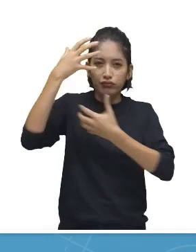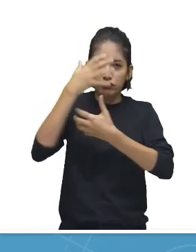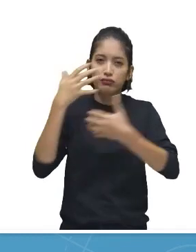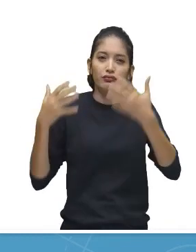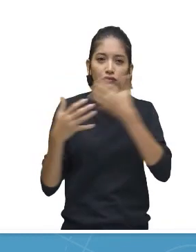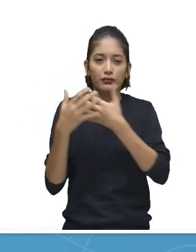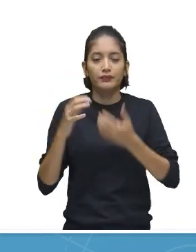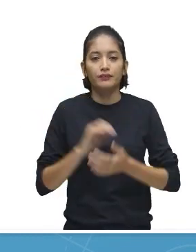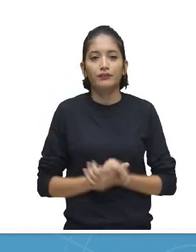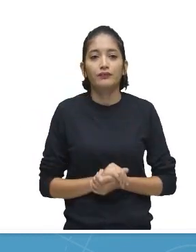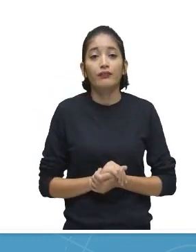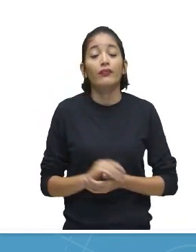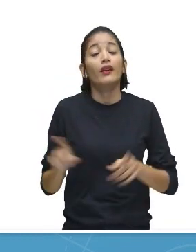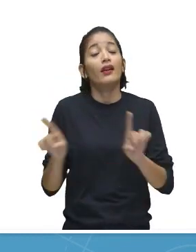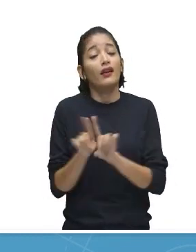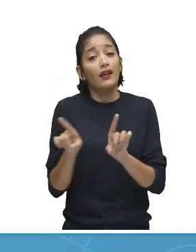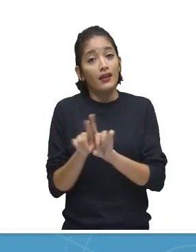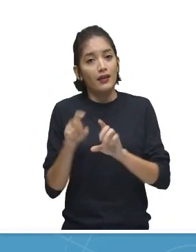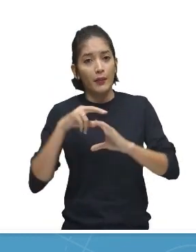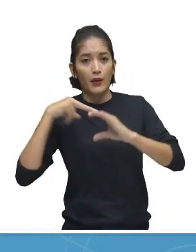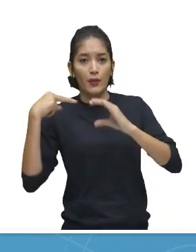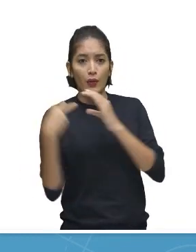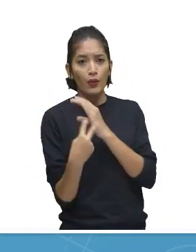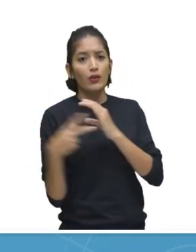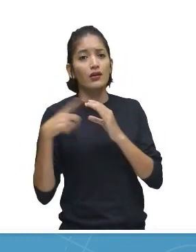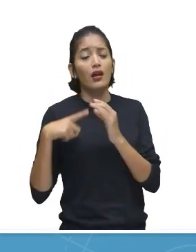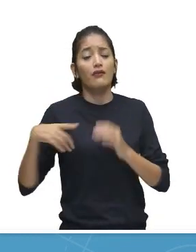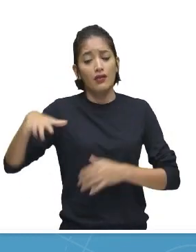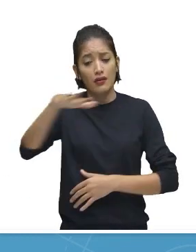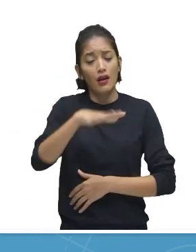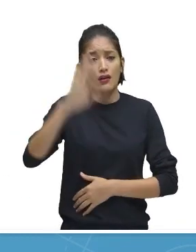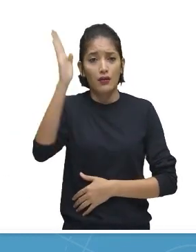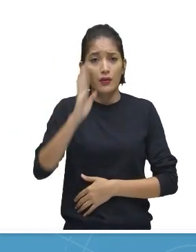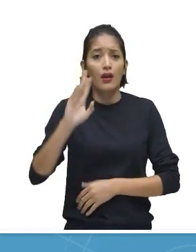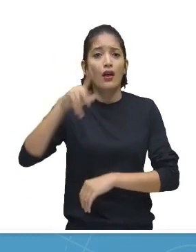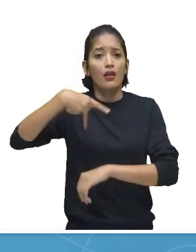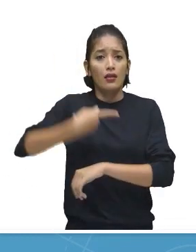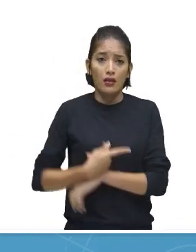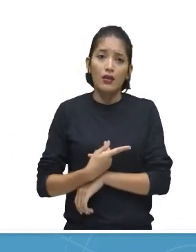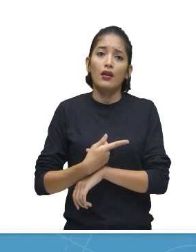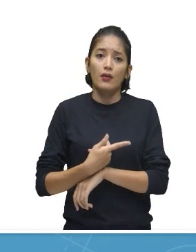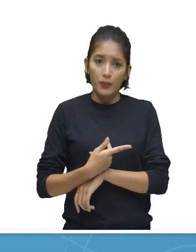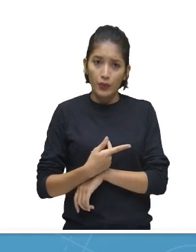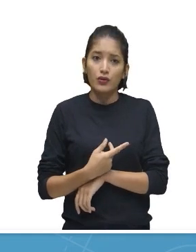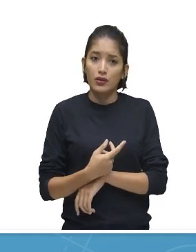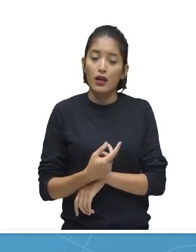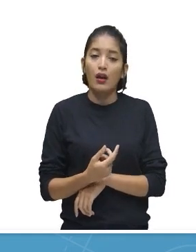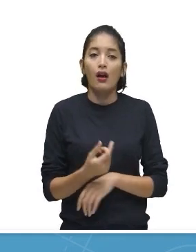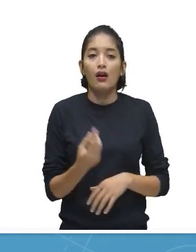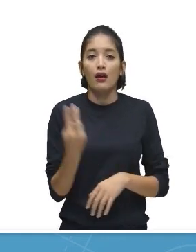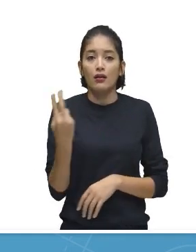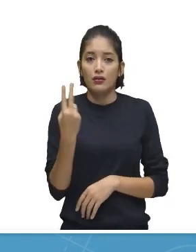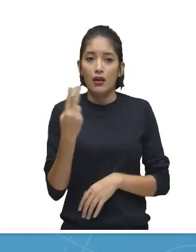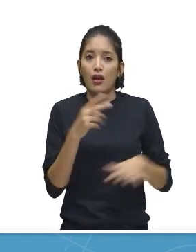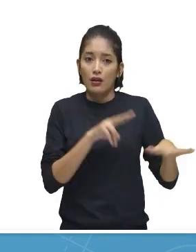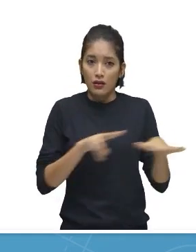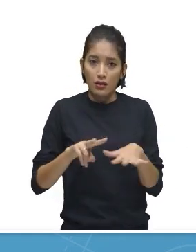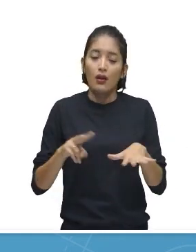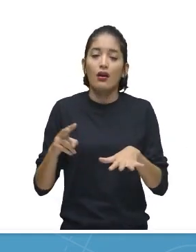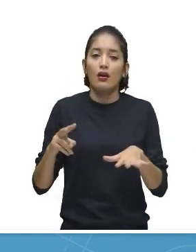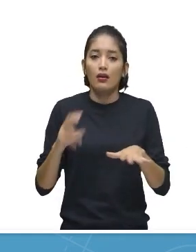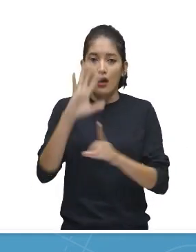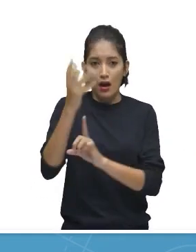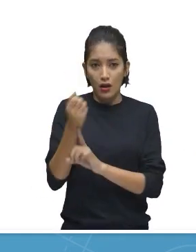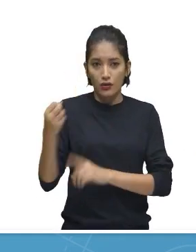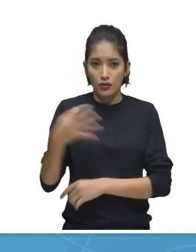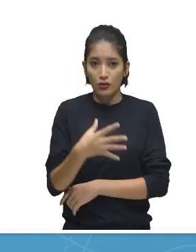imagens. O cubismo também, ele ganhou espaço no Brasil somente depois da Semana de Arte Moderna, em 1922. No